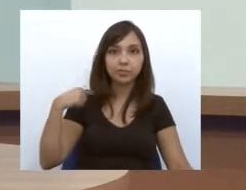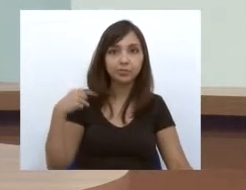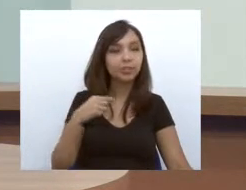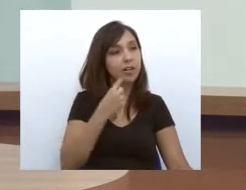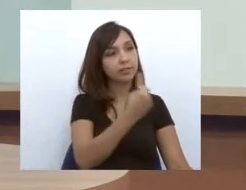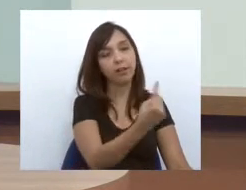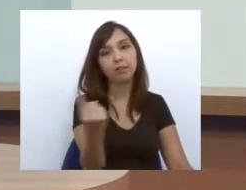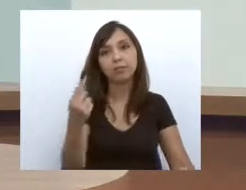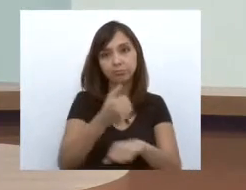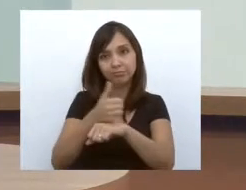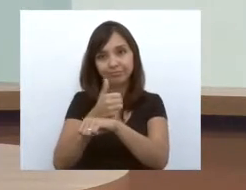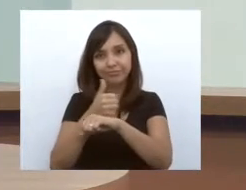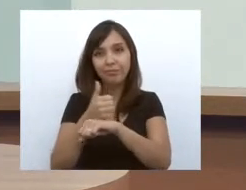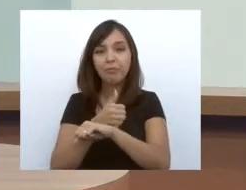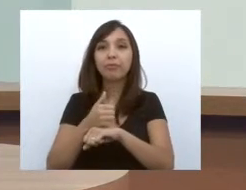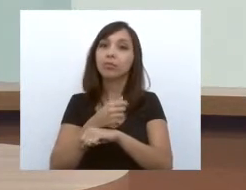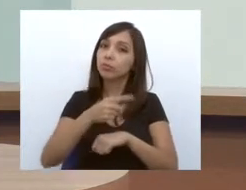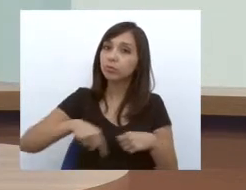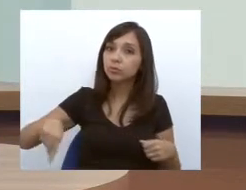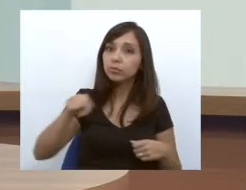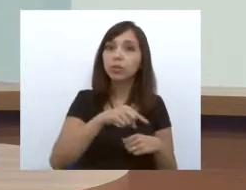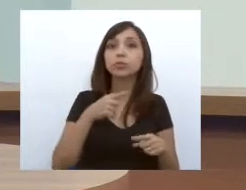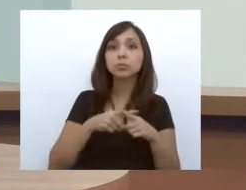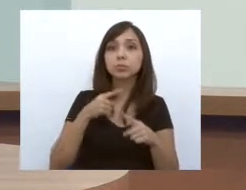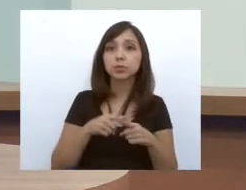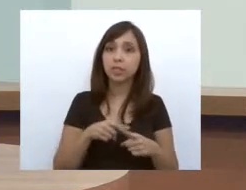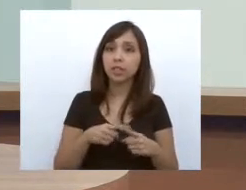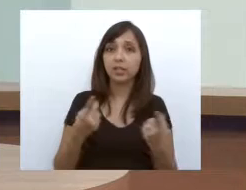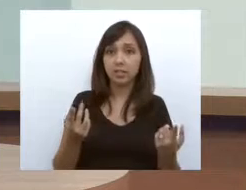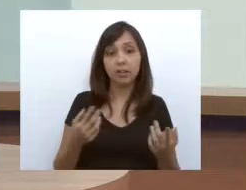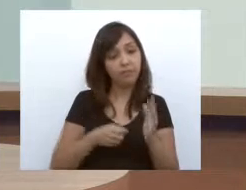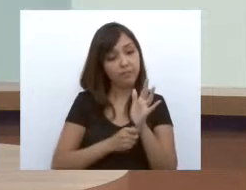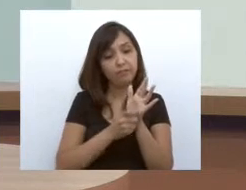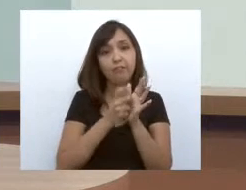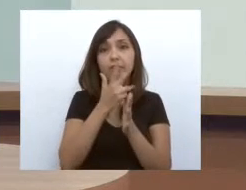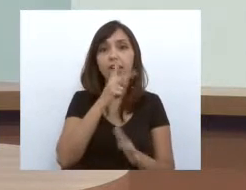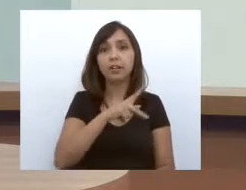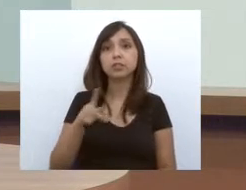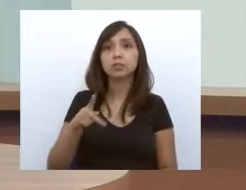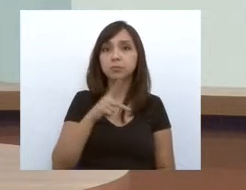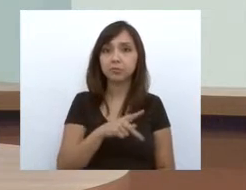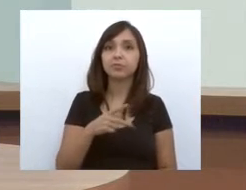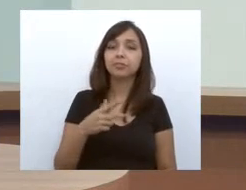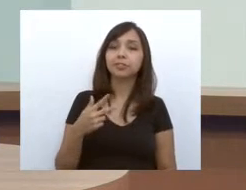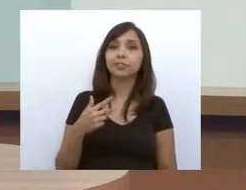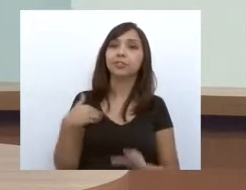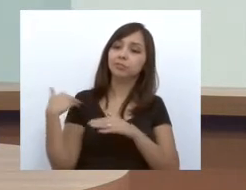um tem as suas profissões, somos porque algum professor, e aliás, vários professores no decorrer da nossa